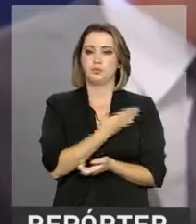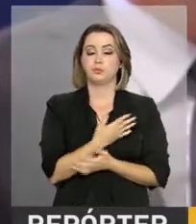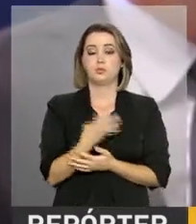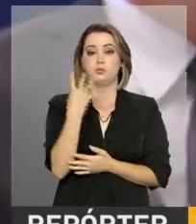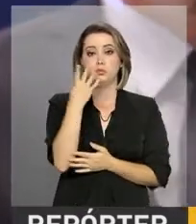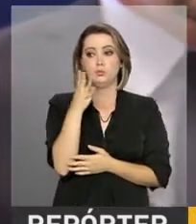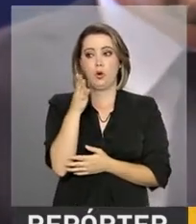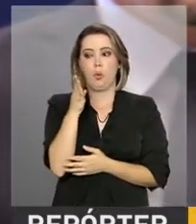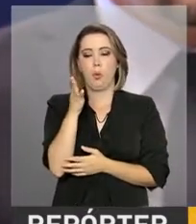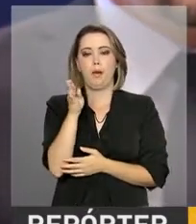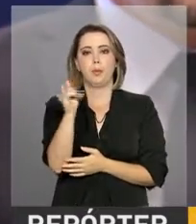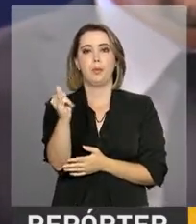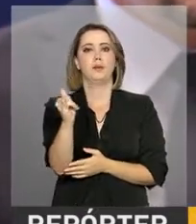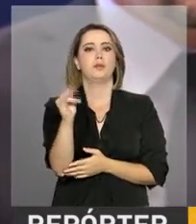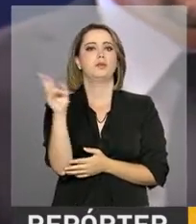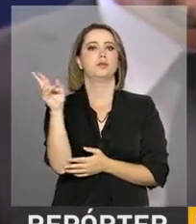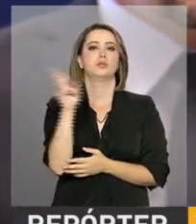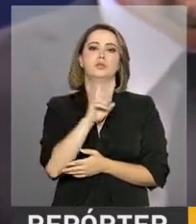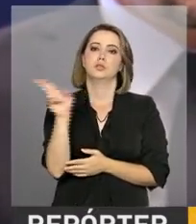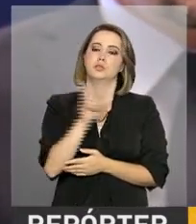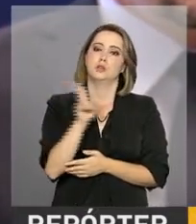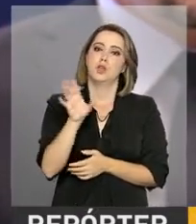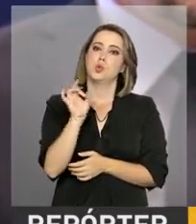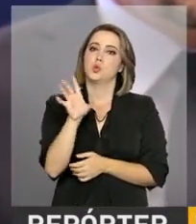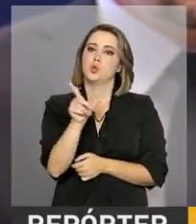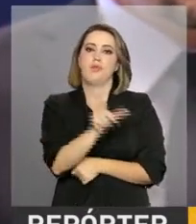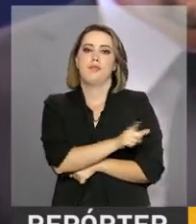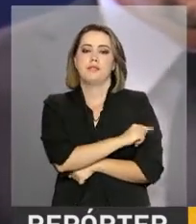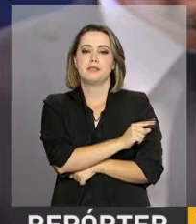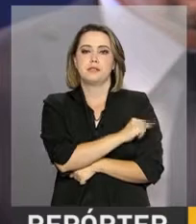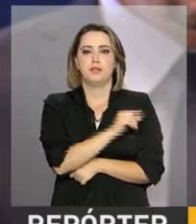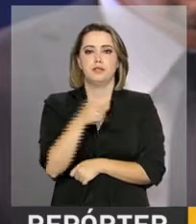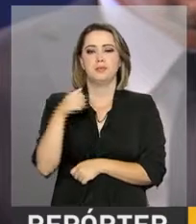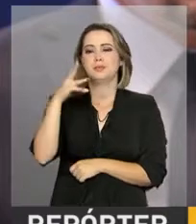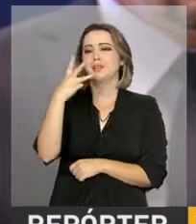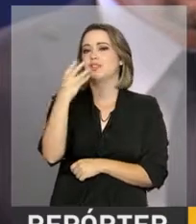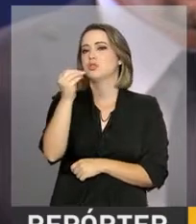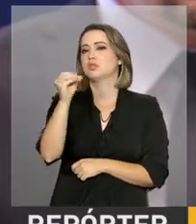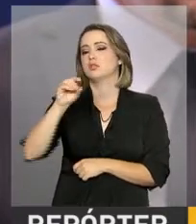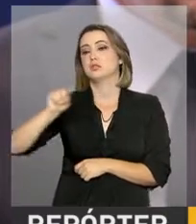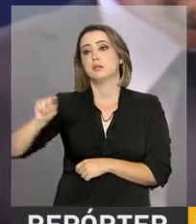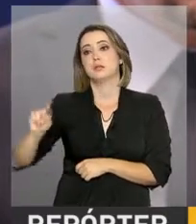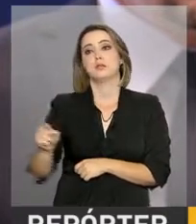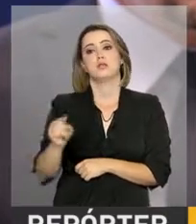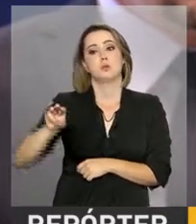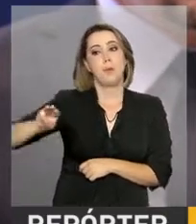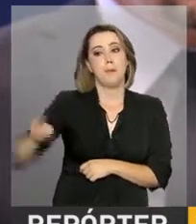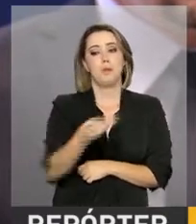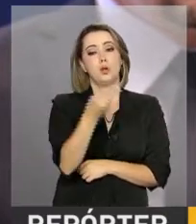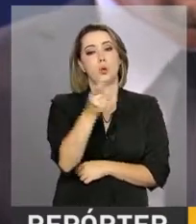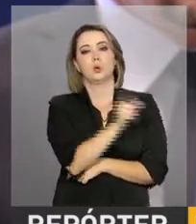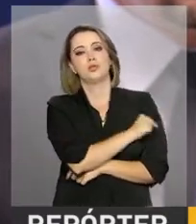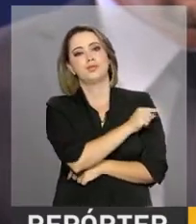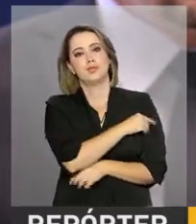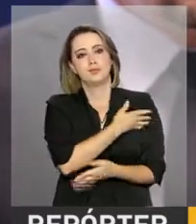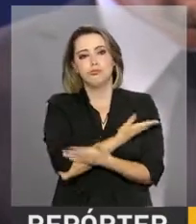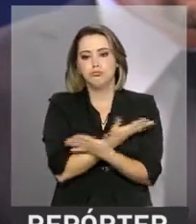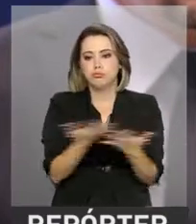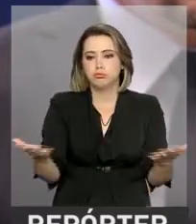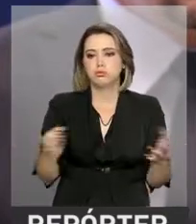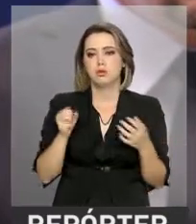bilhões por ano só no programa de imunização são 300 milhões de unidades vacina por ano escolhidos pela população